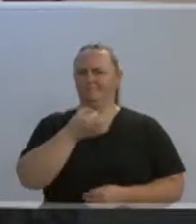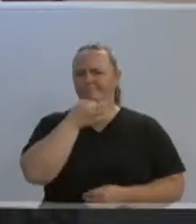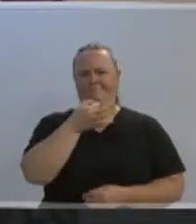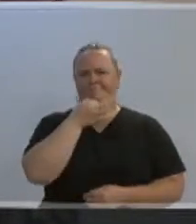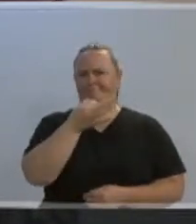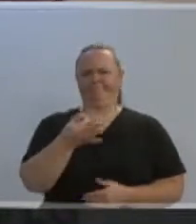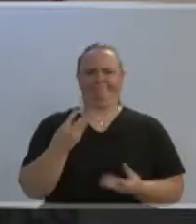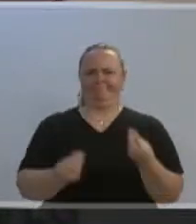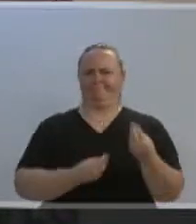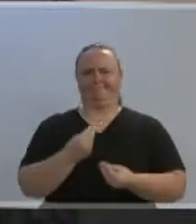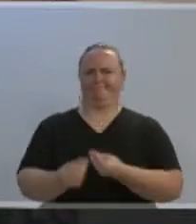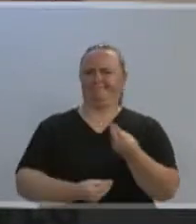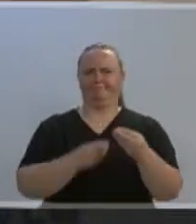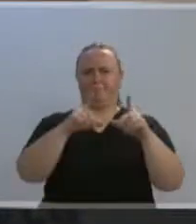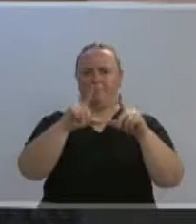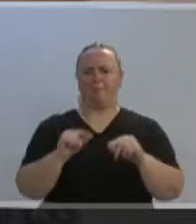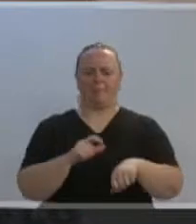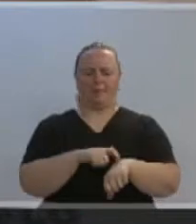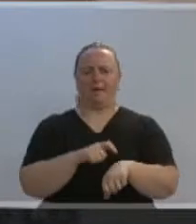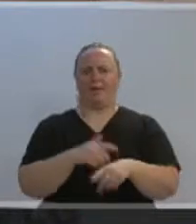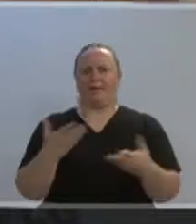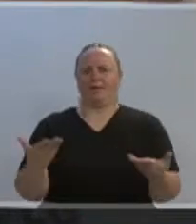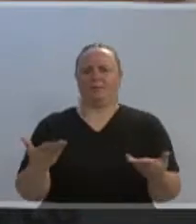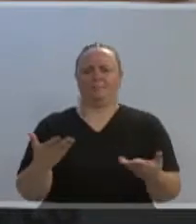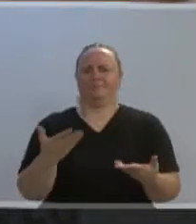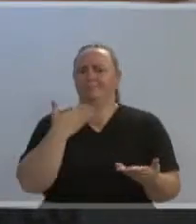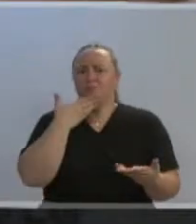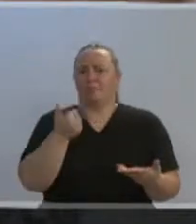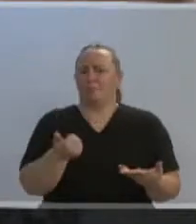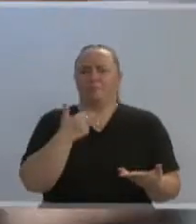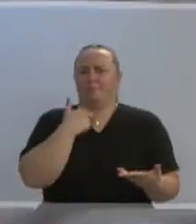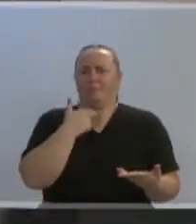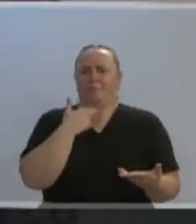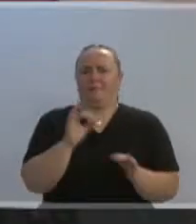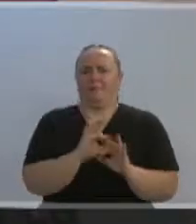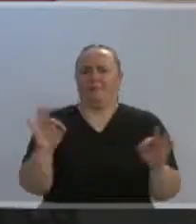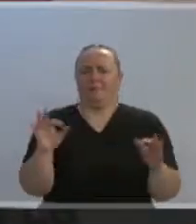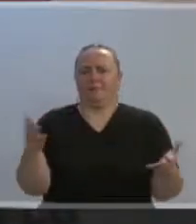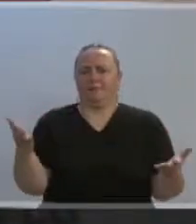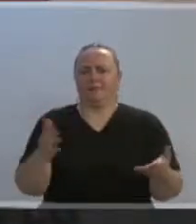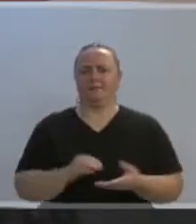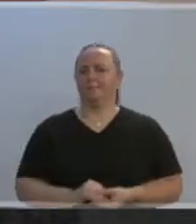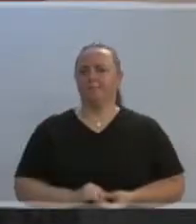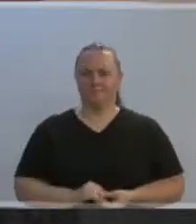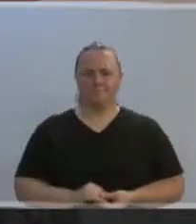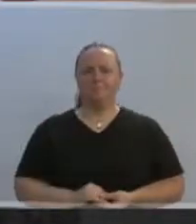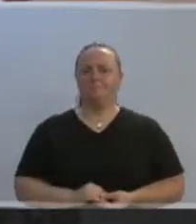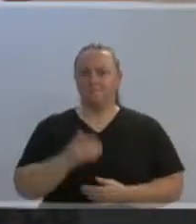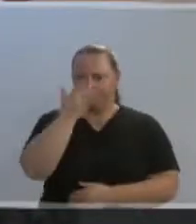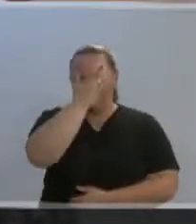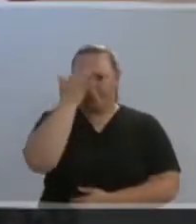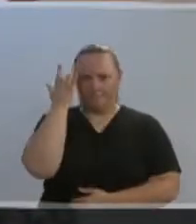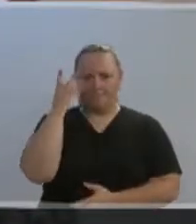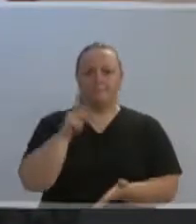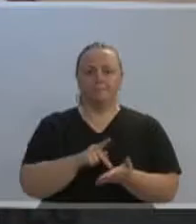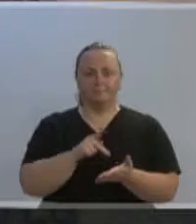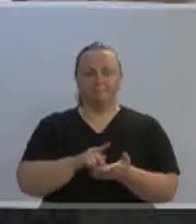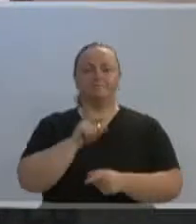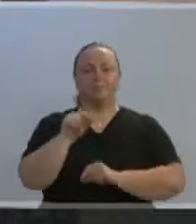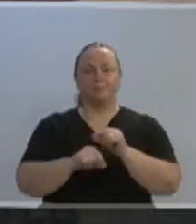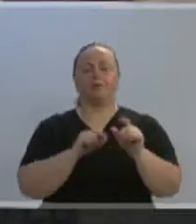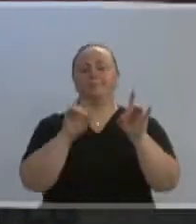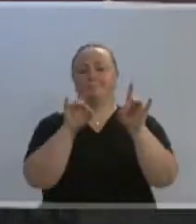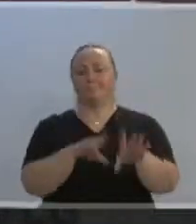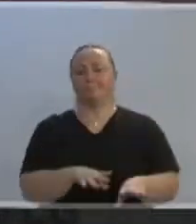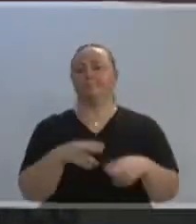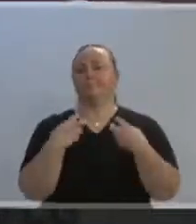horários, realmente não faz sentido, não melhora o transporte público, muito pelo contrário, vai fazer com que as pessoas cada vez mais desistam de andar de